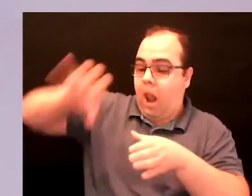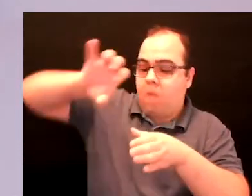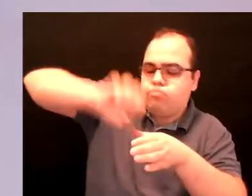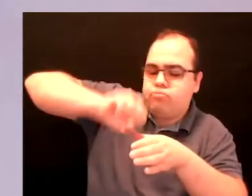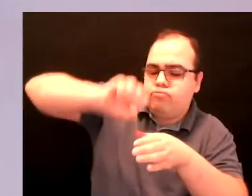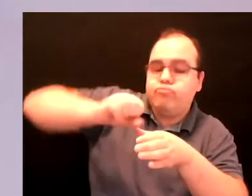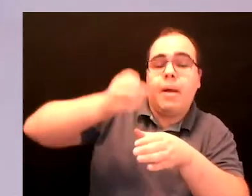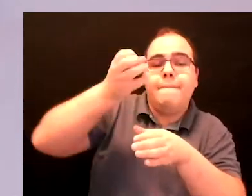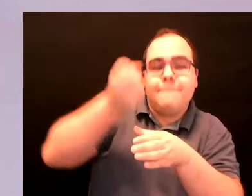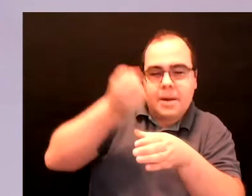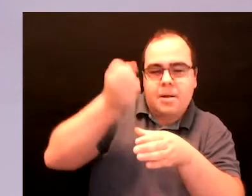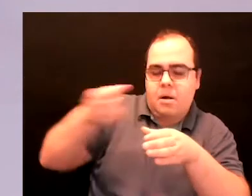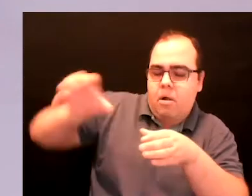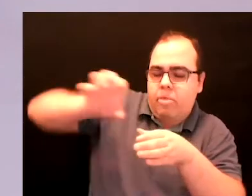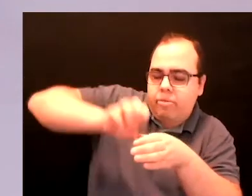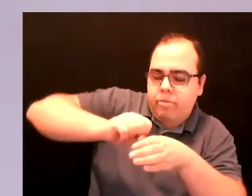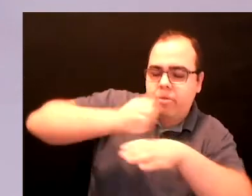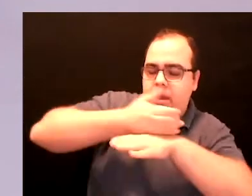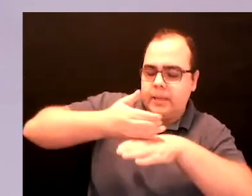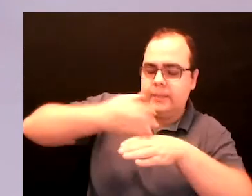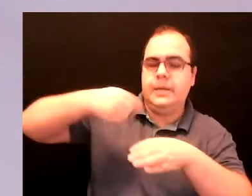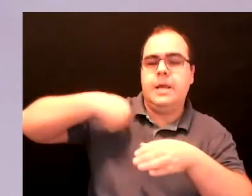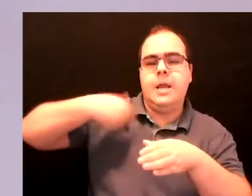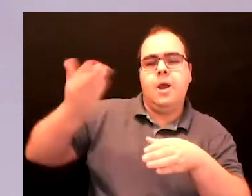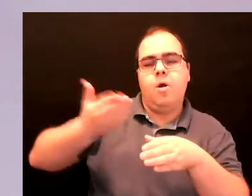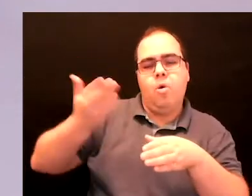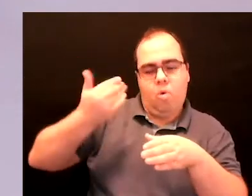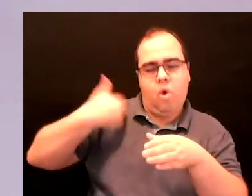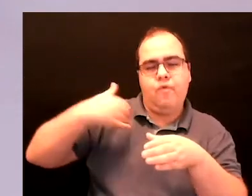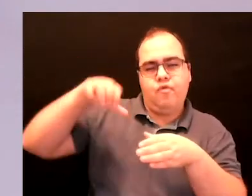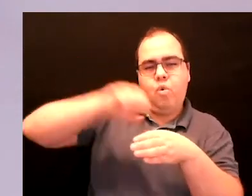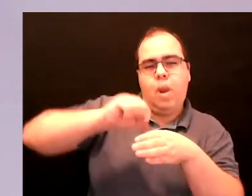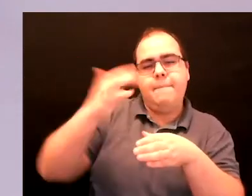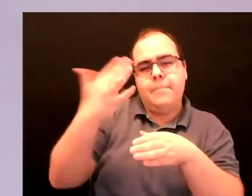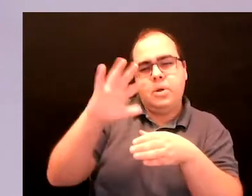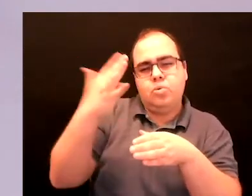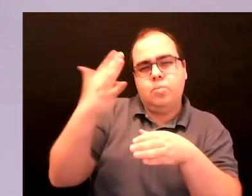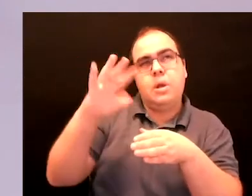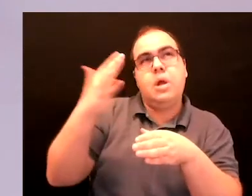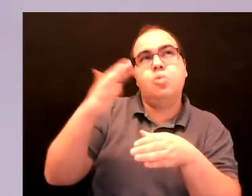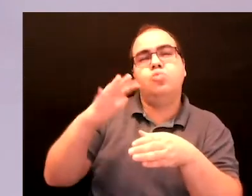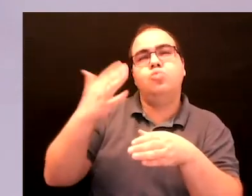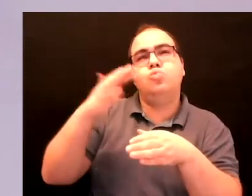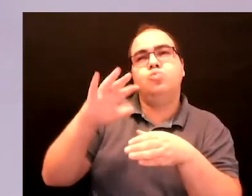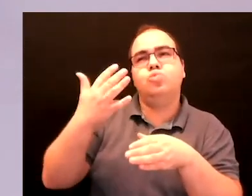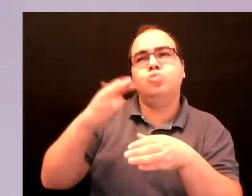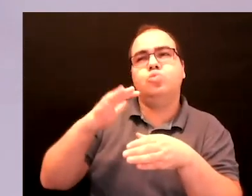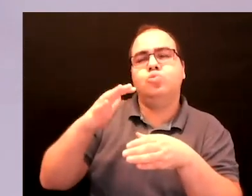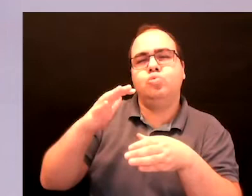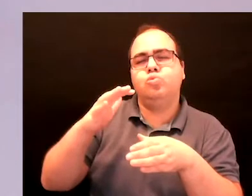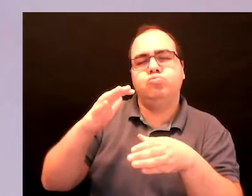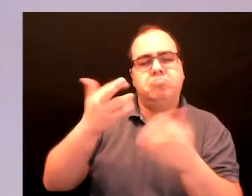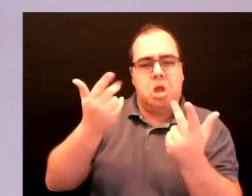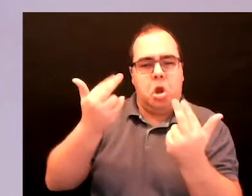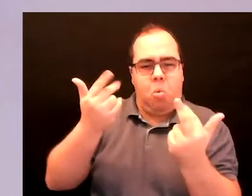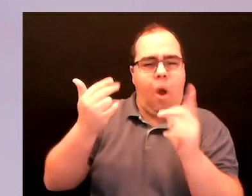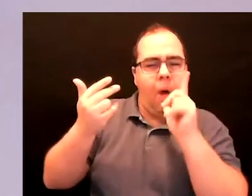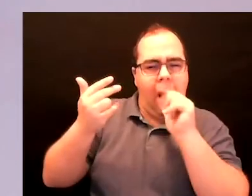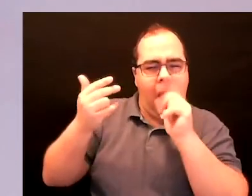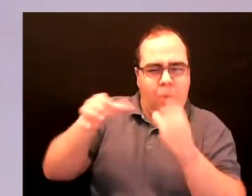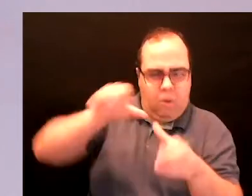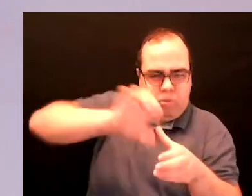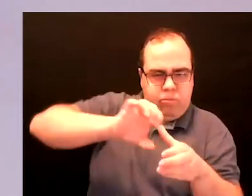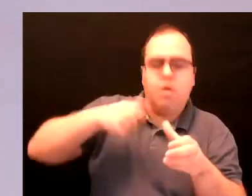ficar mais fácil de mexer. E vou jogar mais ou menos a mesma quantidade que eu coloquei